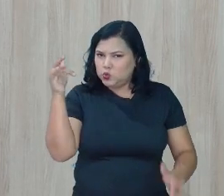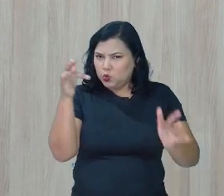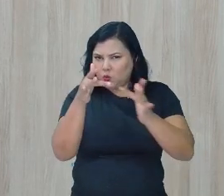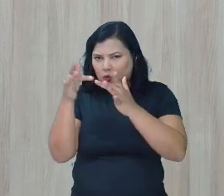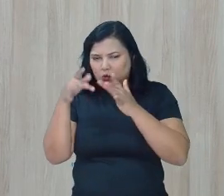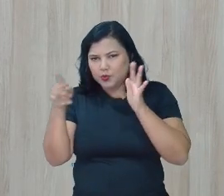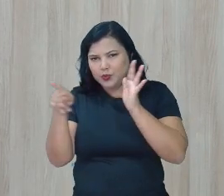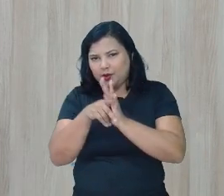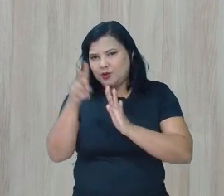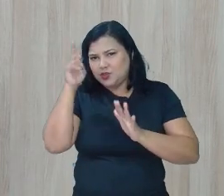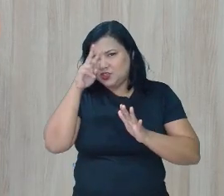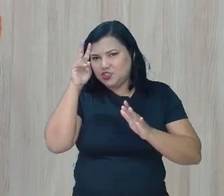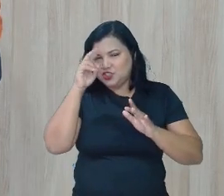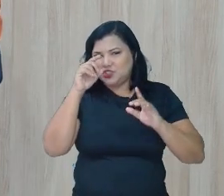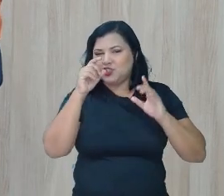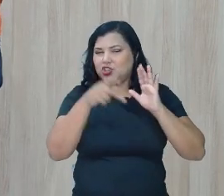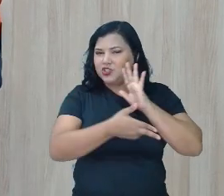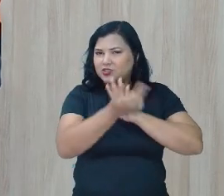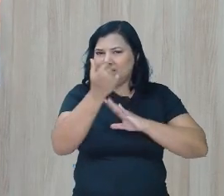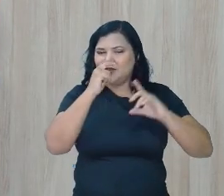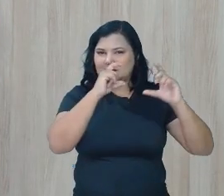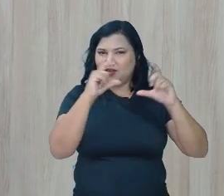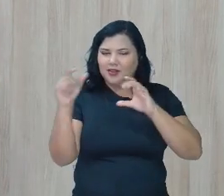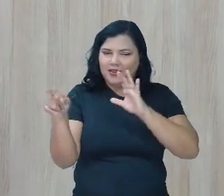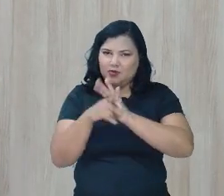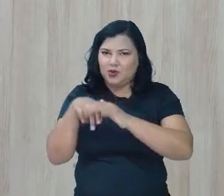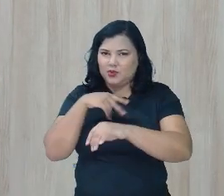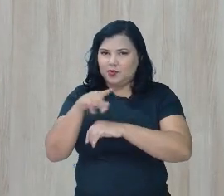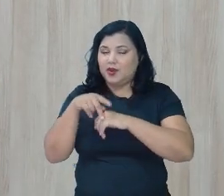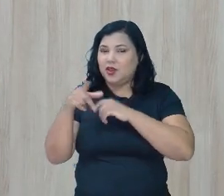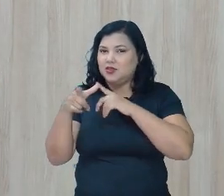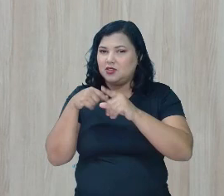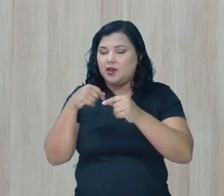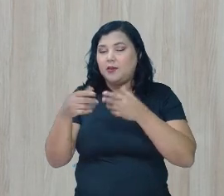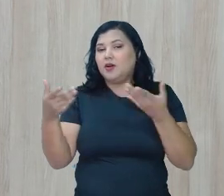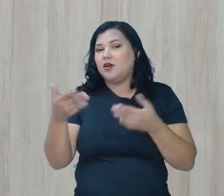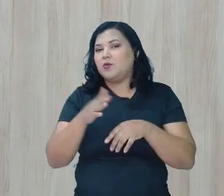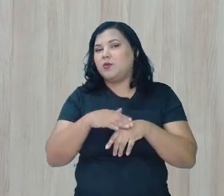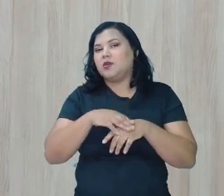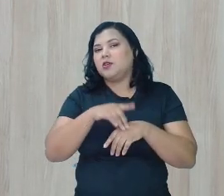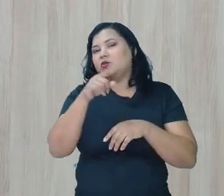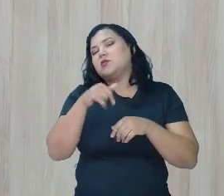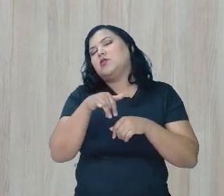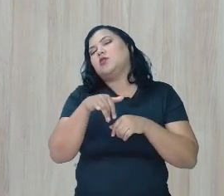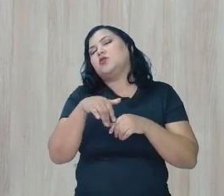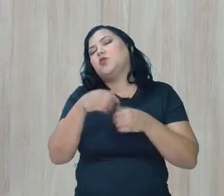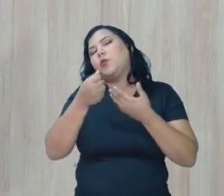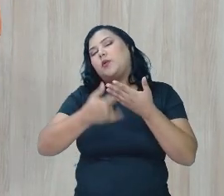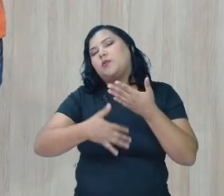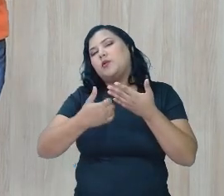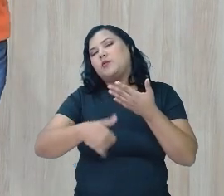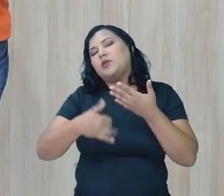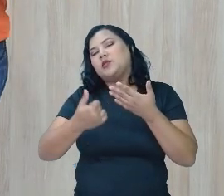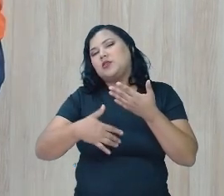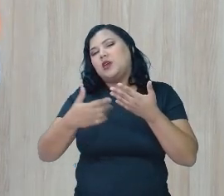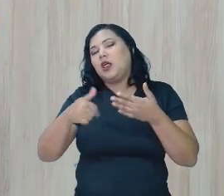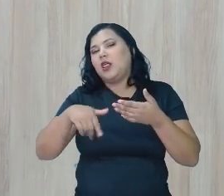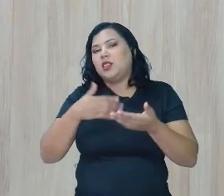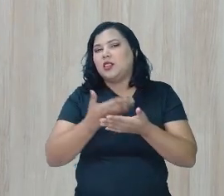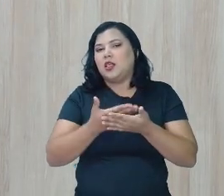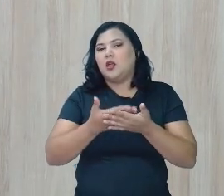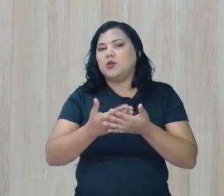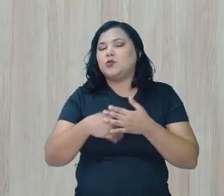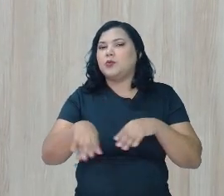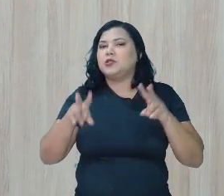com as histórias em quadrinhos japonesas, agora é a vez de vocês comentar o tempo todo na aula. Não é